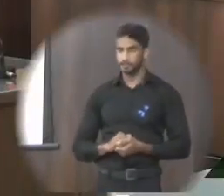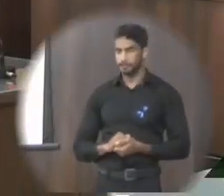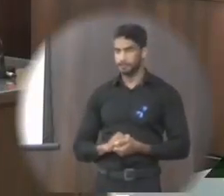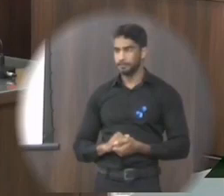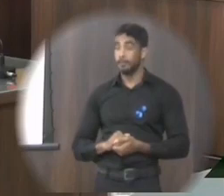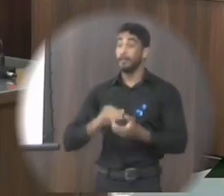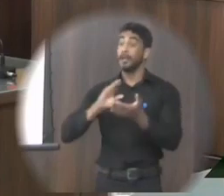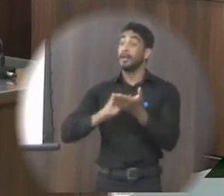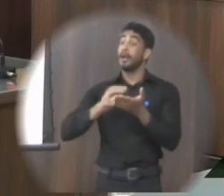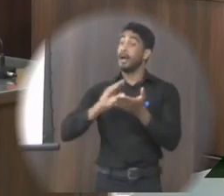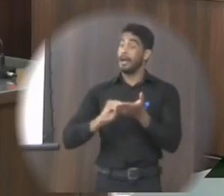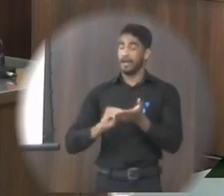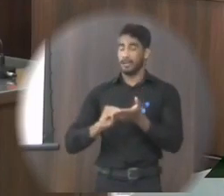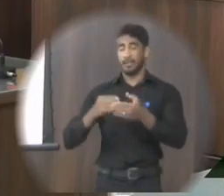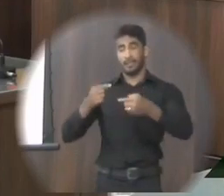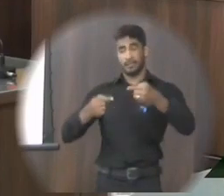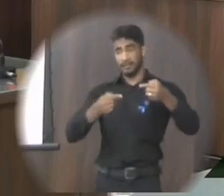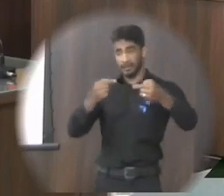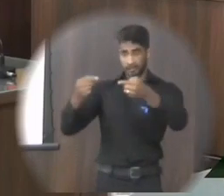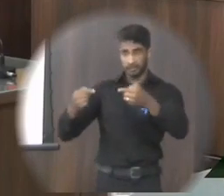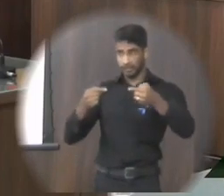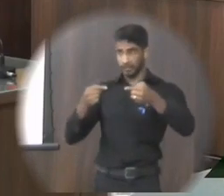A ata está em discussão.